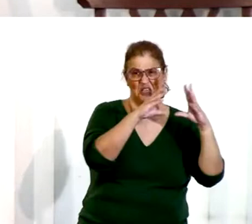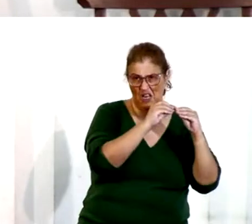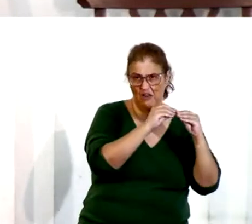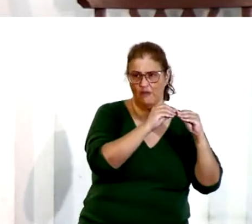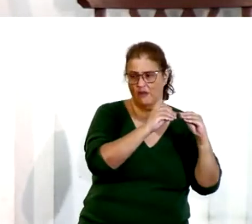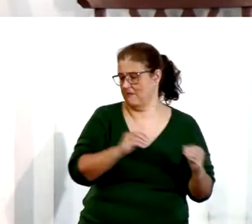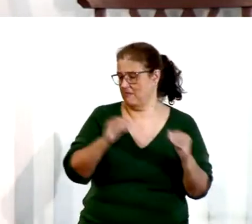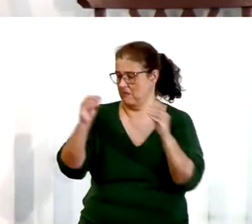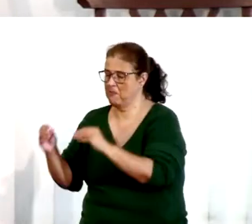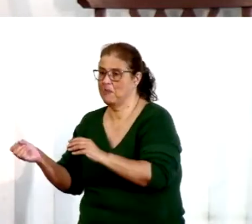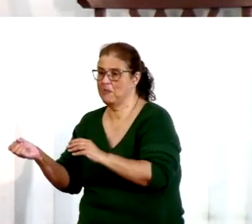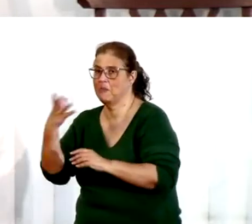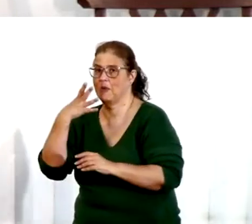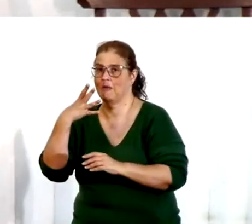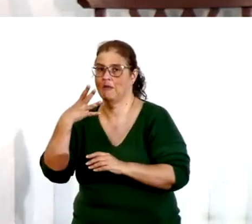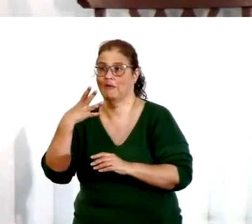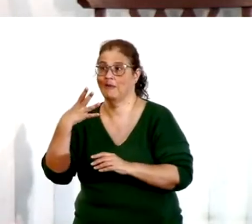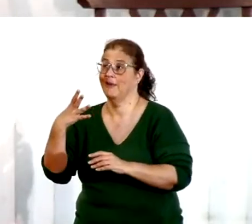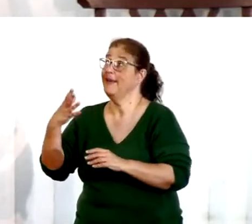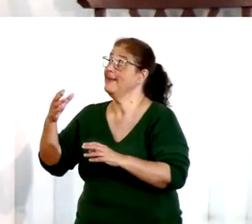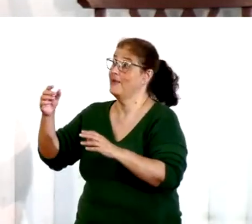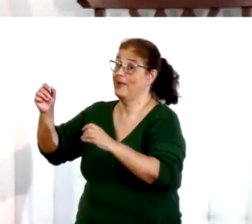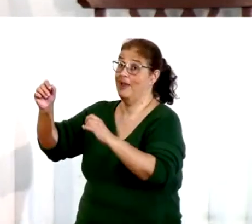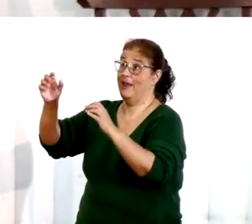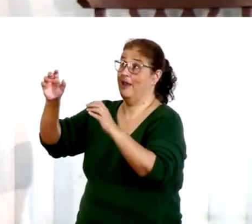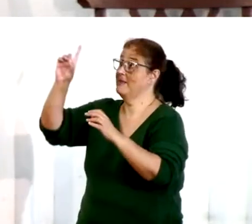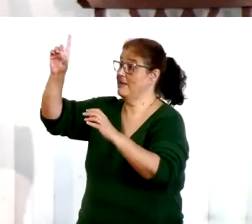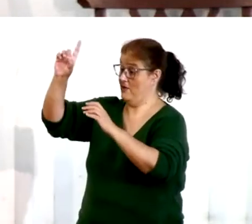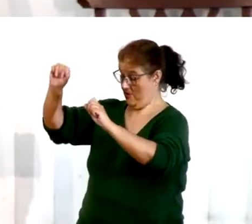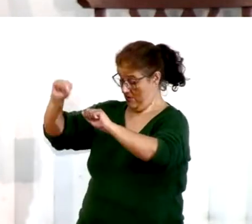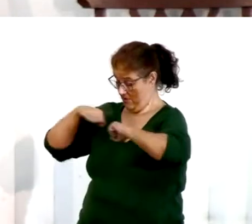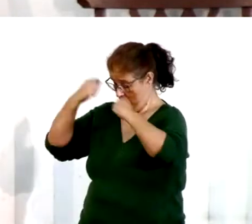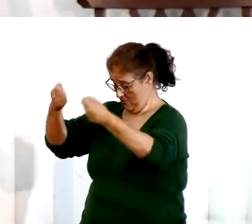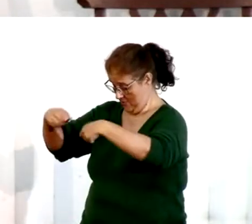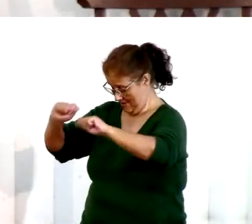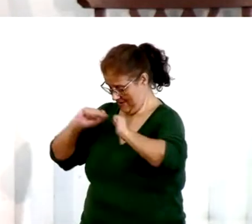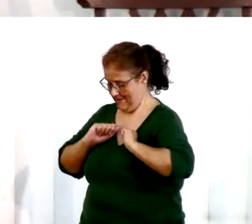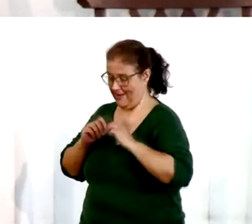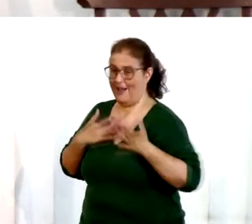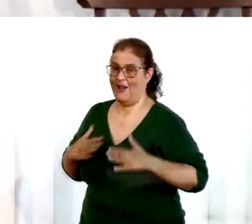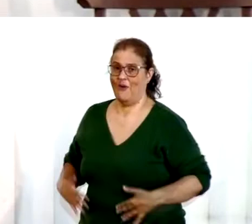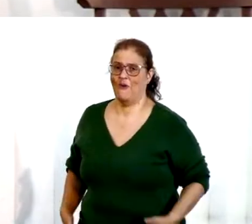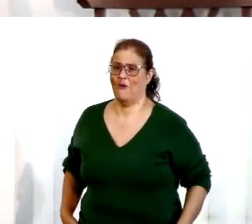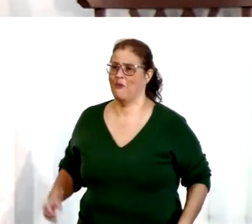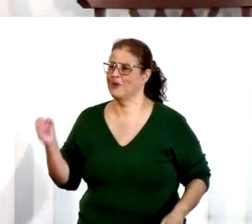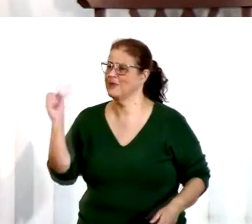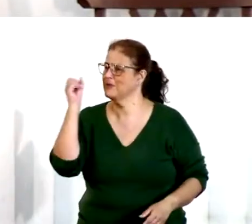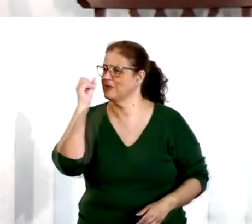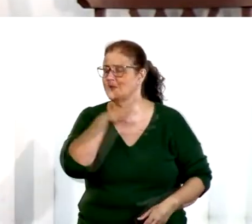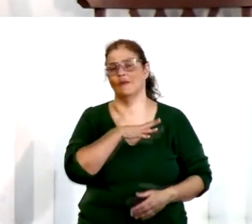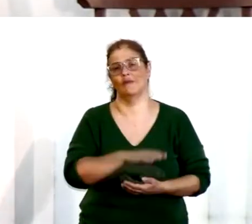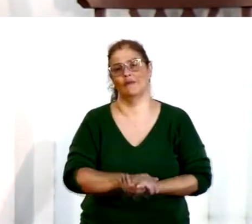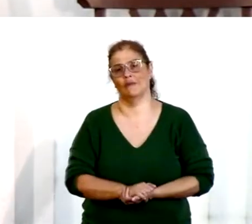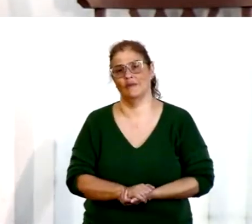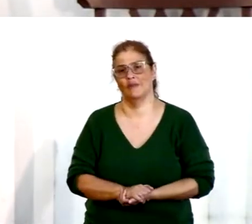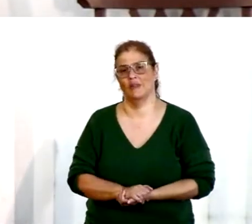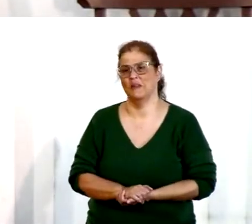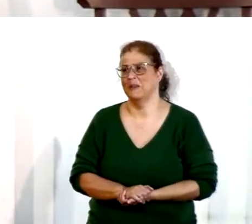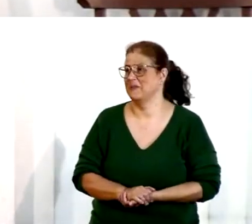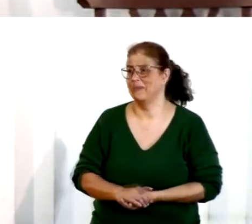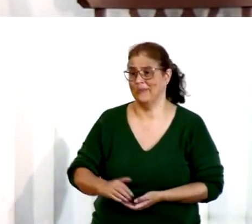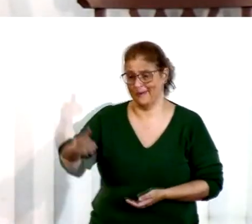seu amor, são roupas alvas, mais alvas do que a neve que nós vestimos. Nós não podemos carregar o